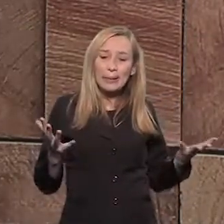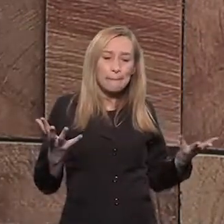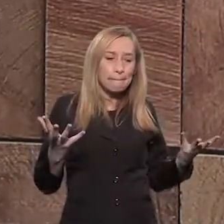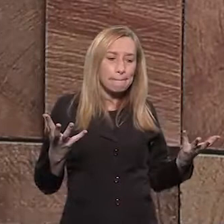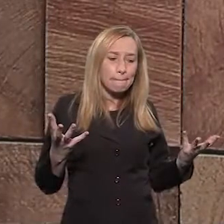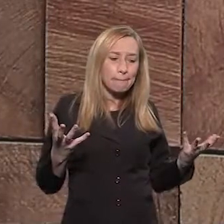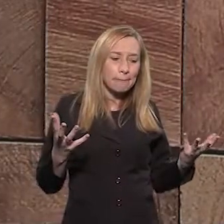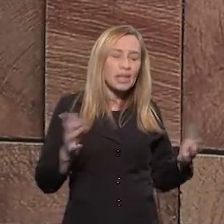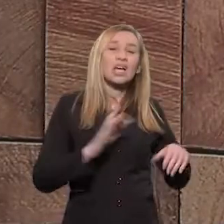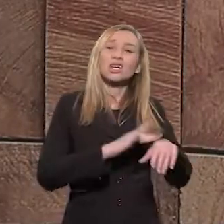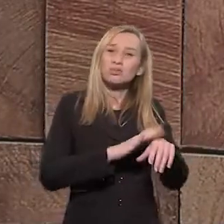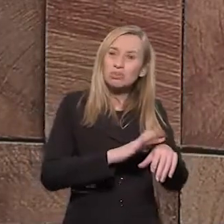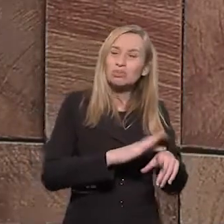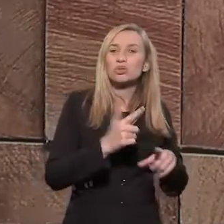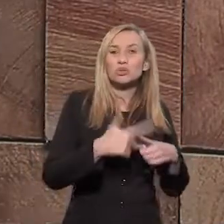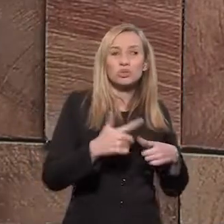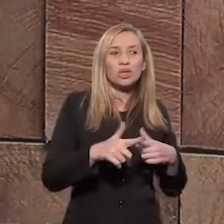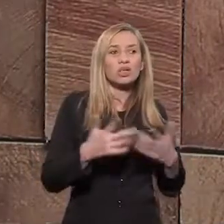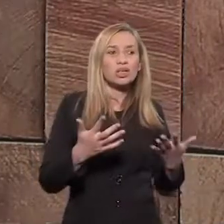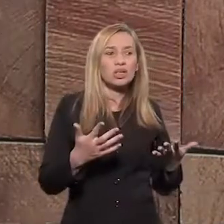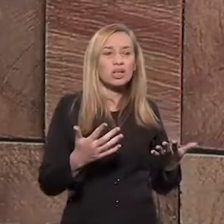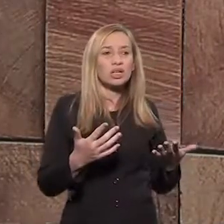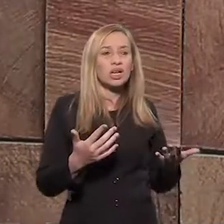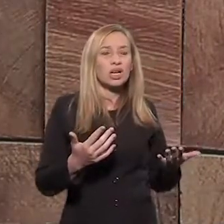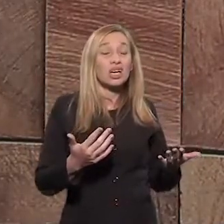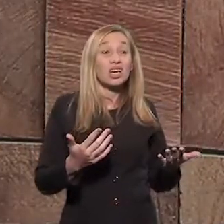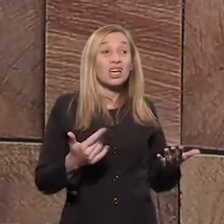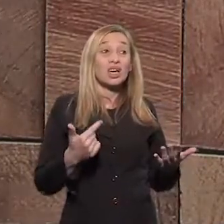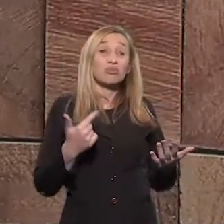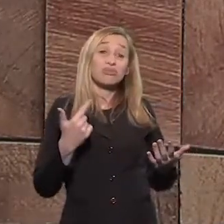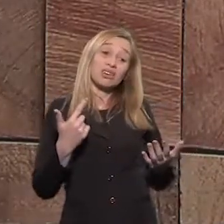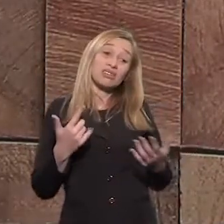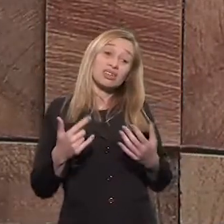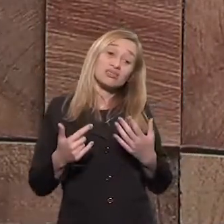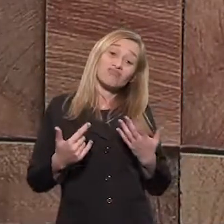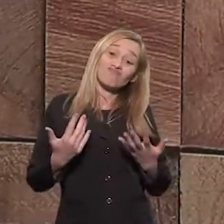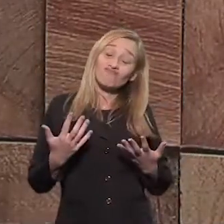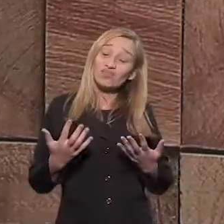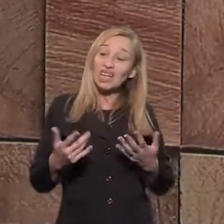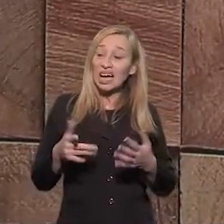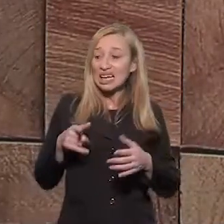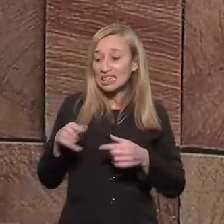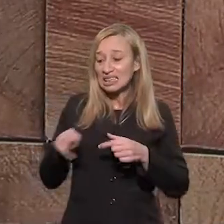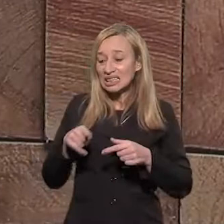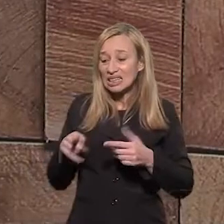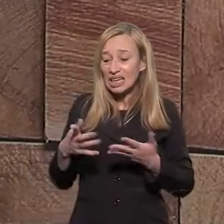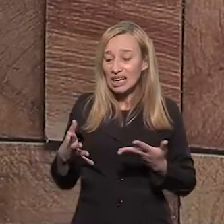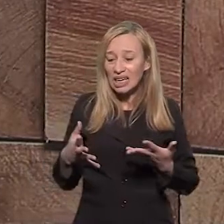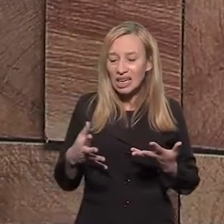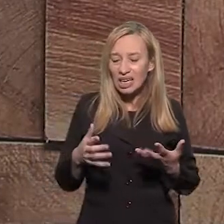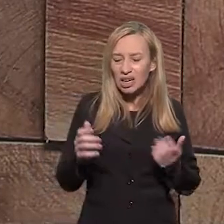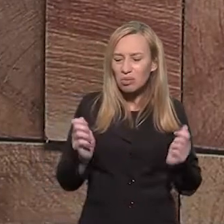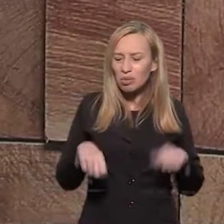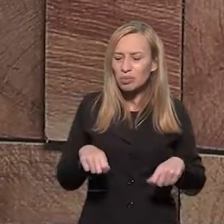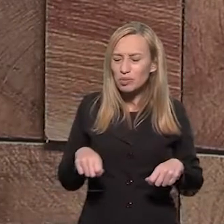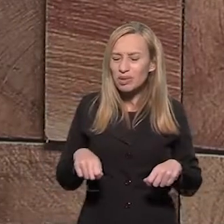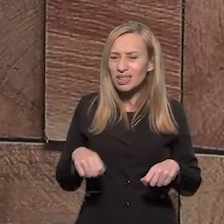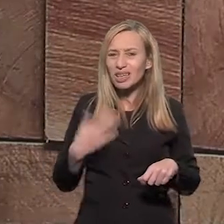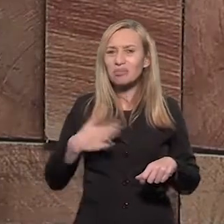assim, e problemas de doença na família e tal. E eu estava ali muito imerso naquilo e com uma